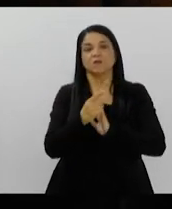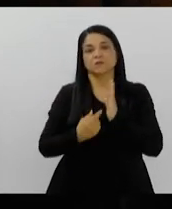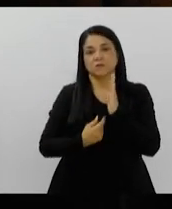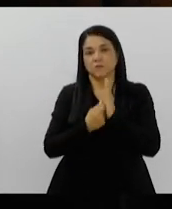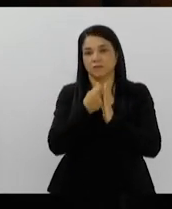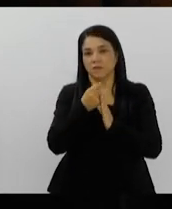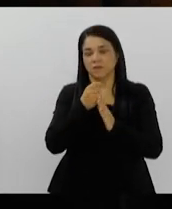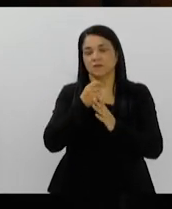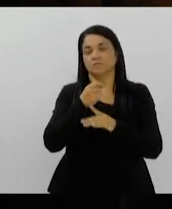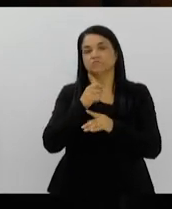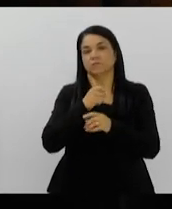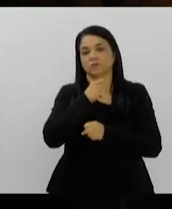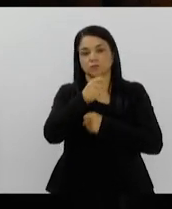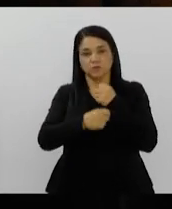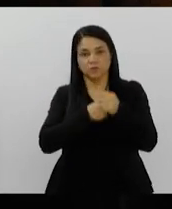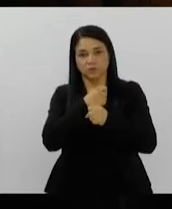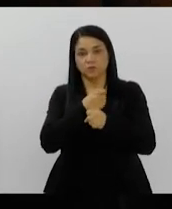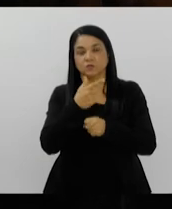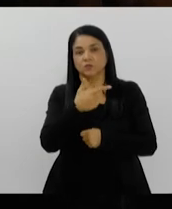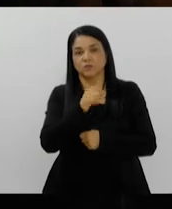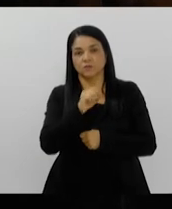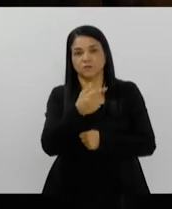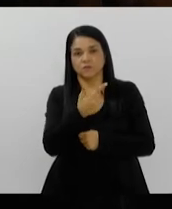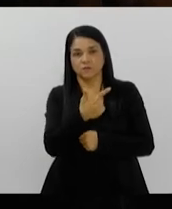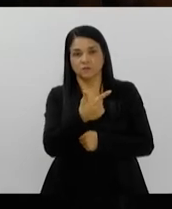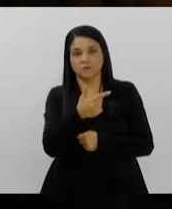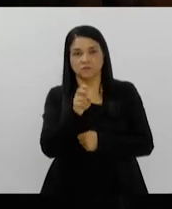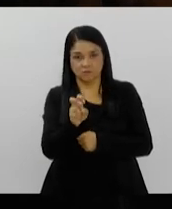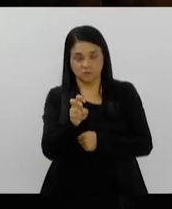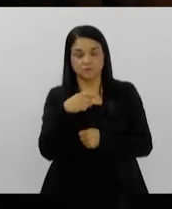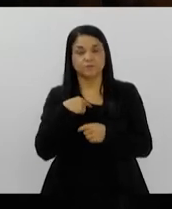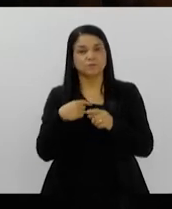2025. Em primeiro lugar, é importante destacar